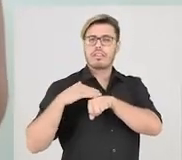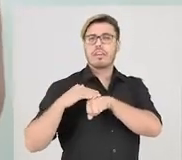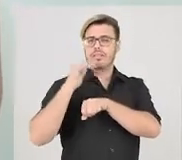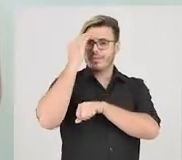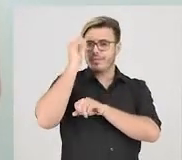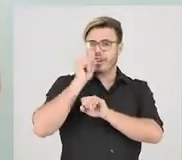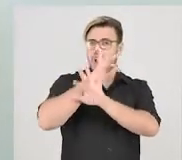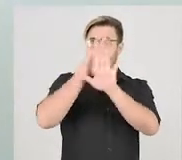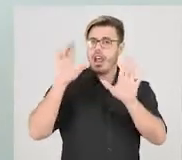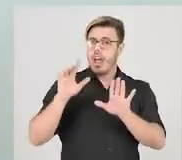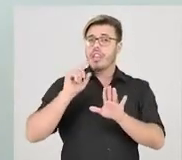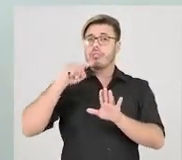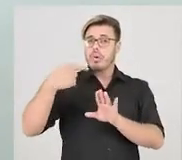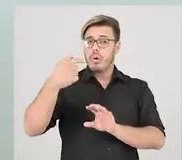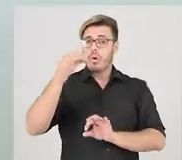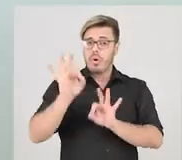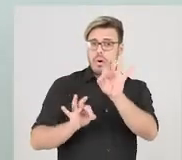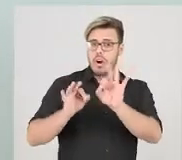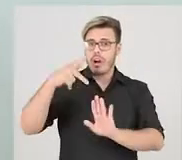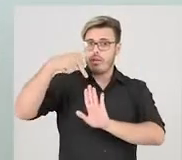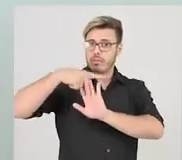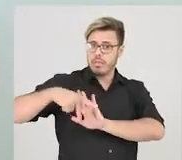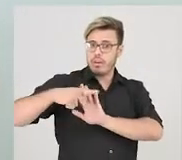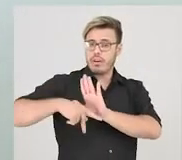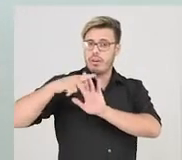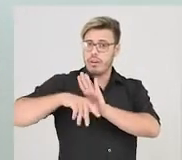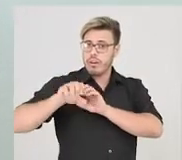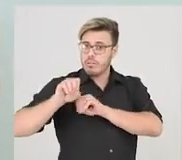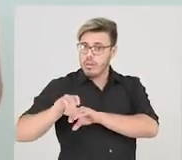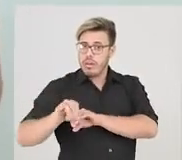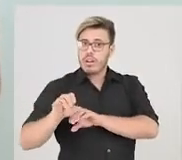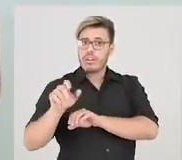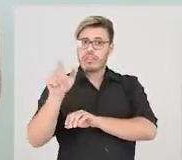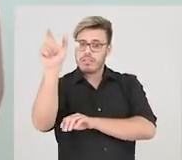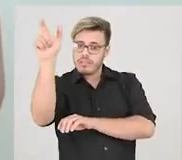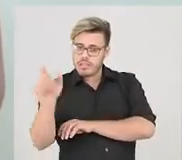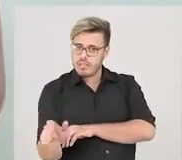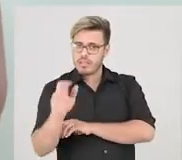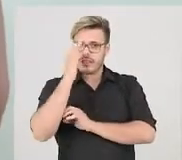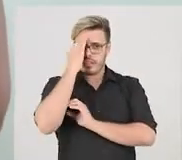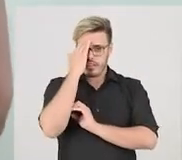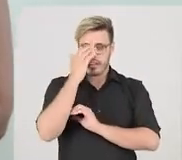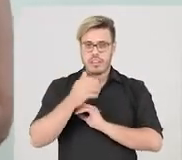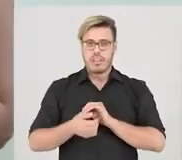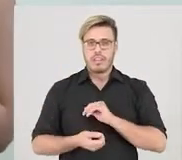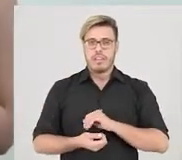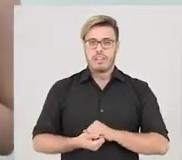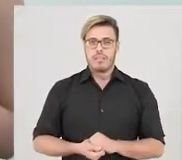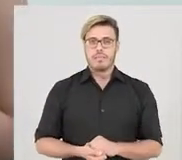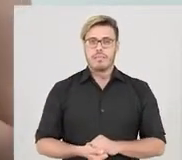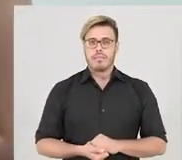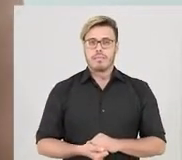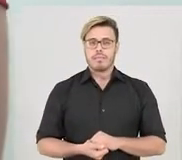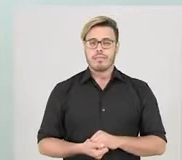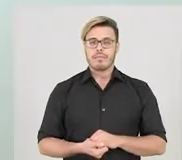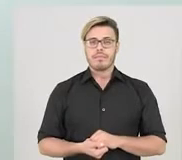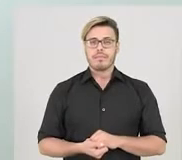de aprendizagem deste aluno da educação especial, ou melhor, dos alunos da educação especial que hoje estão na sala.